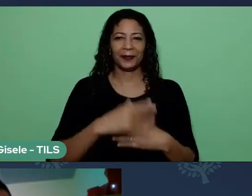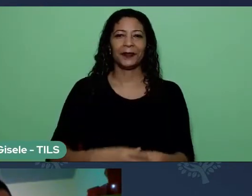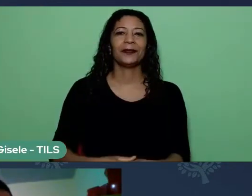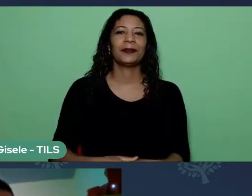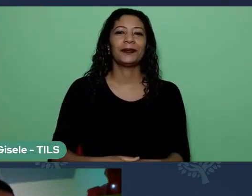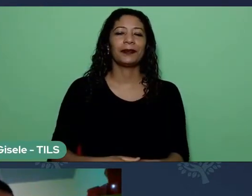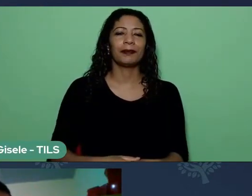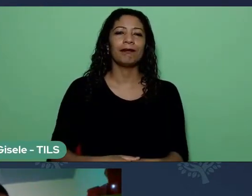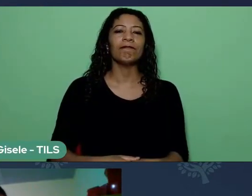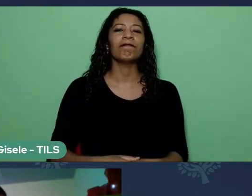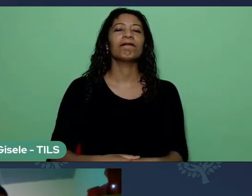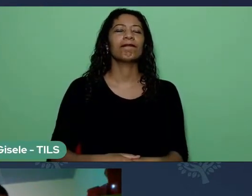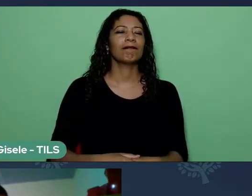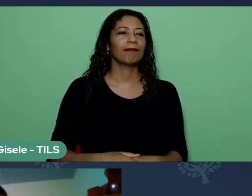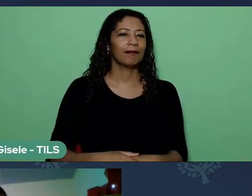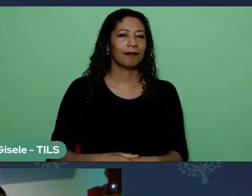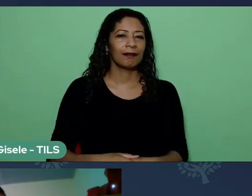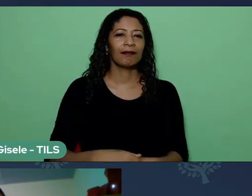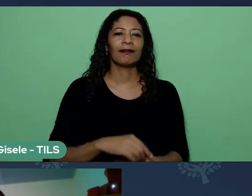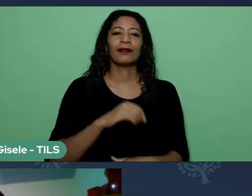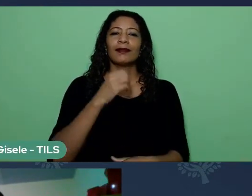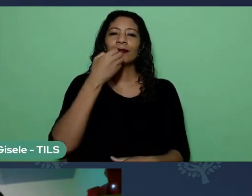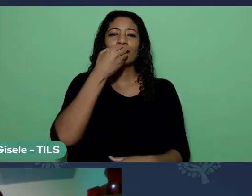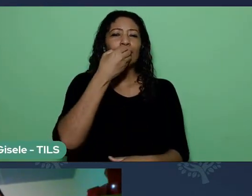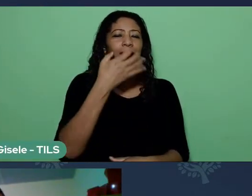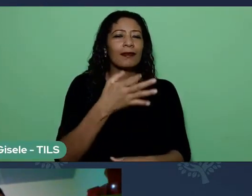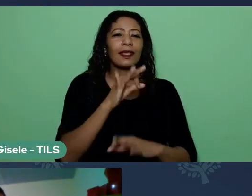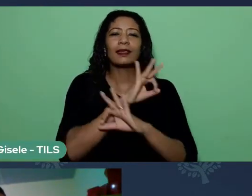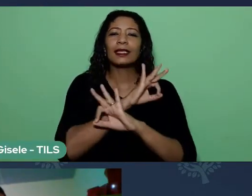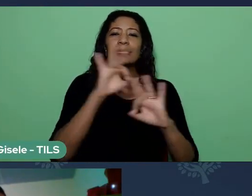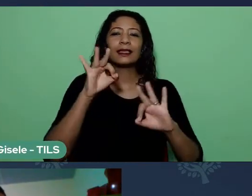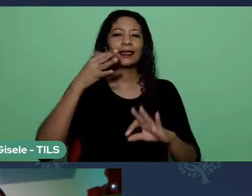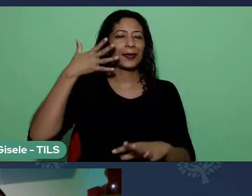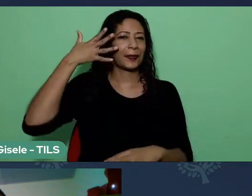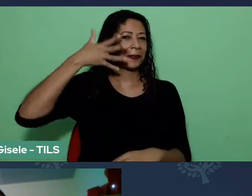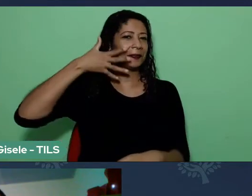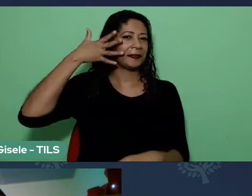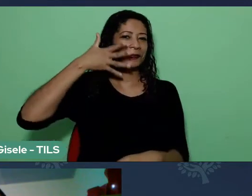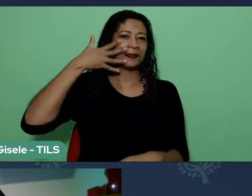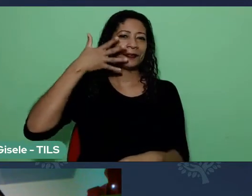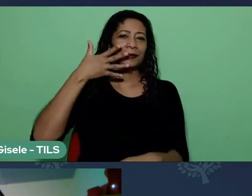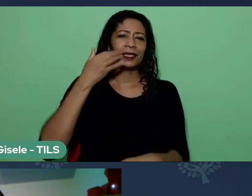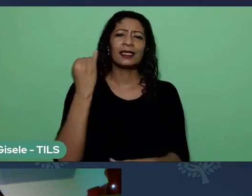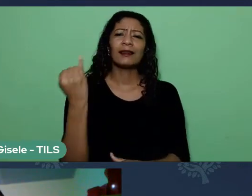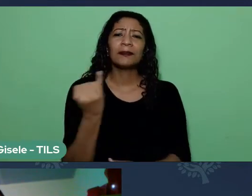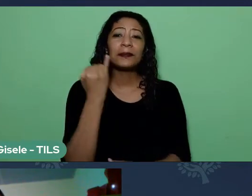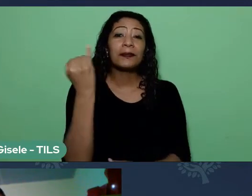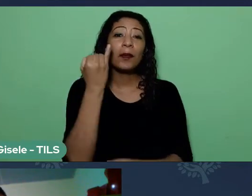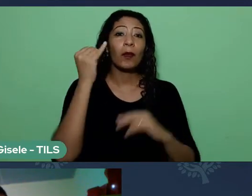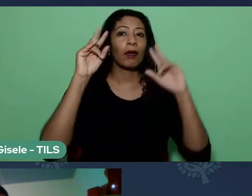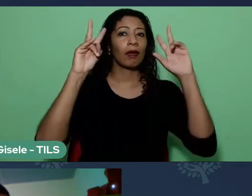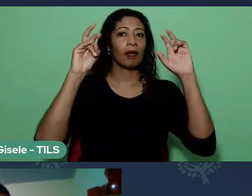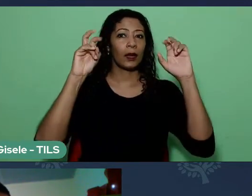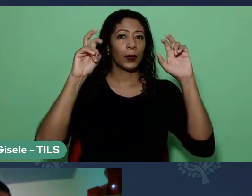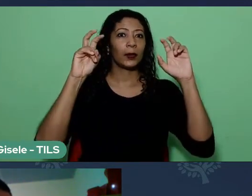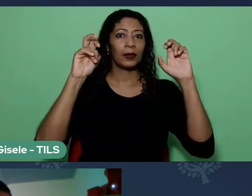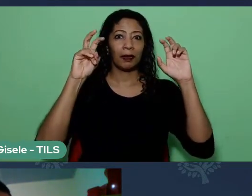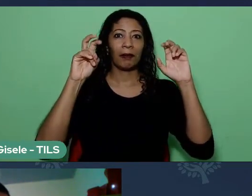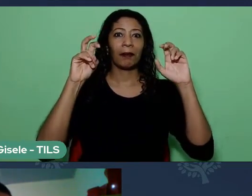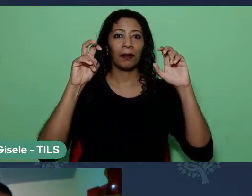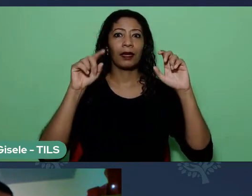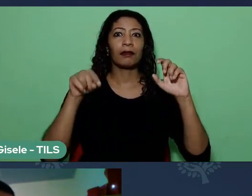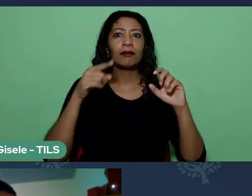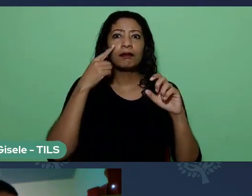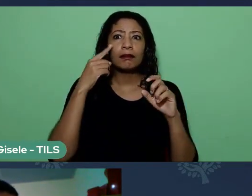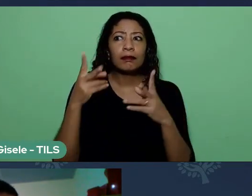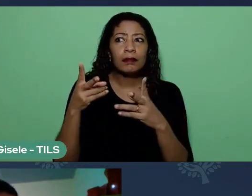Doutor Paulo, que palestra incrível. É muito importante a gente falar sobre isso, né? Muitas vezes a gente vê que as pessoas